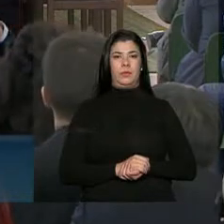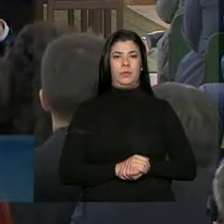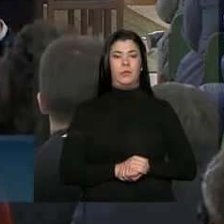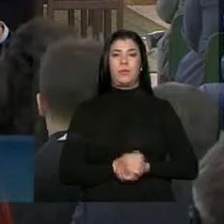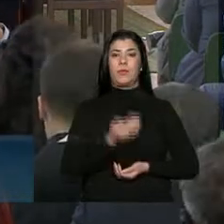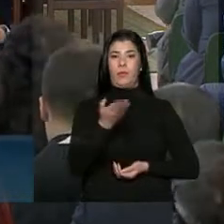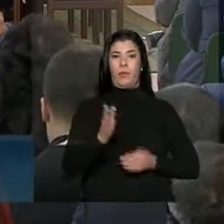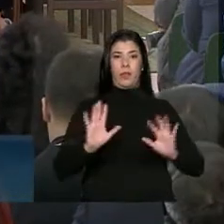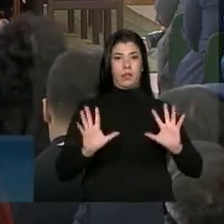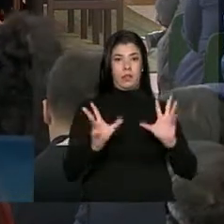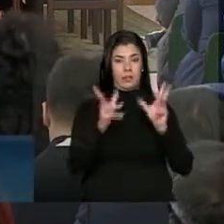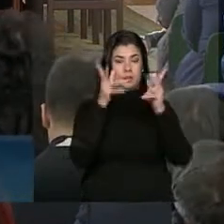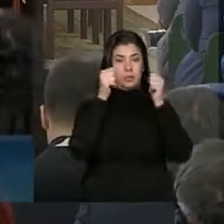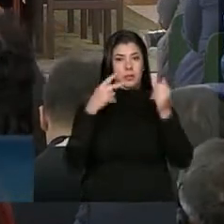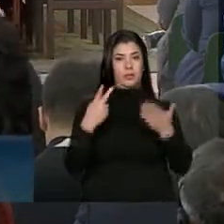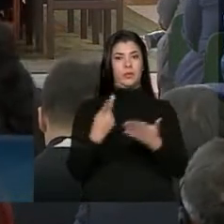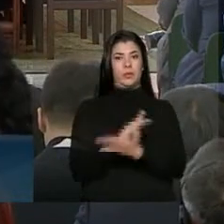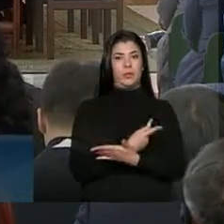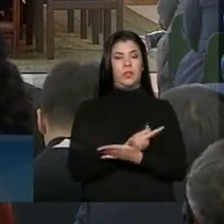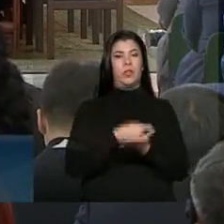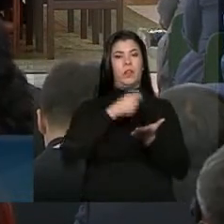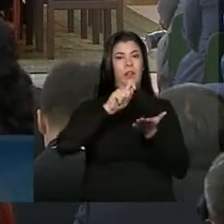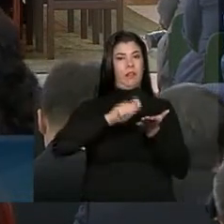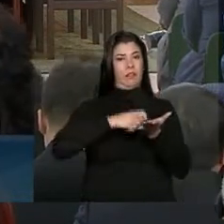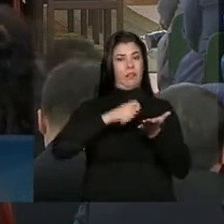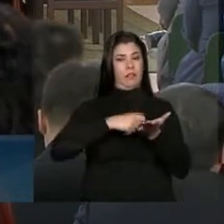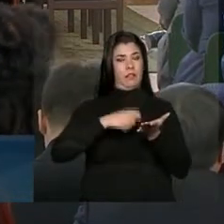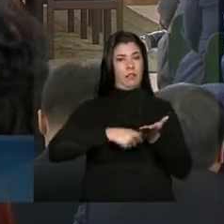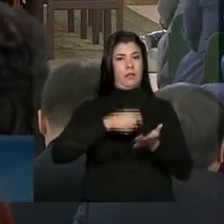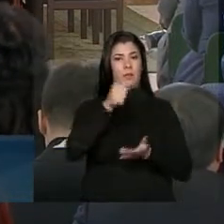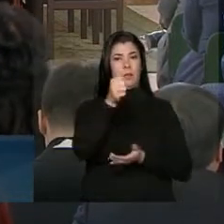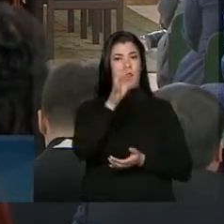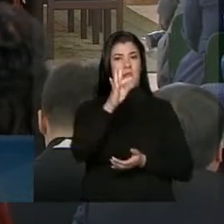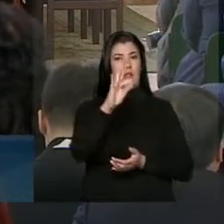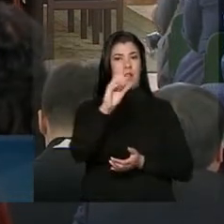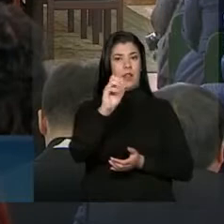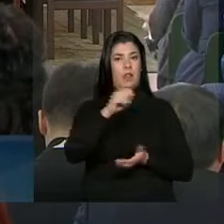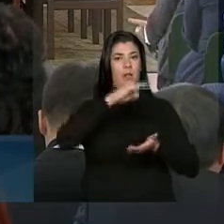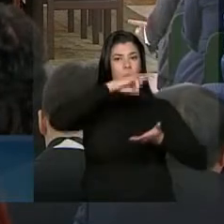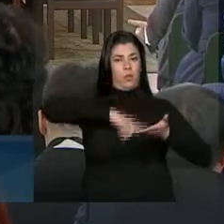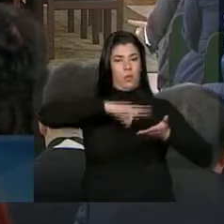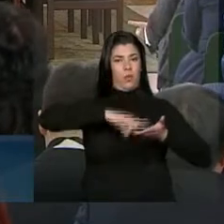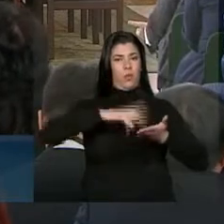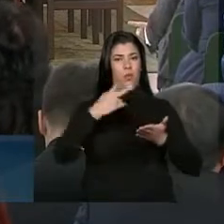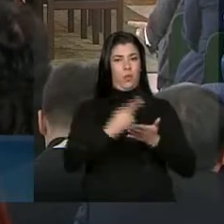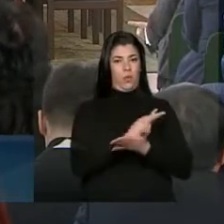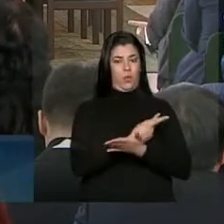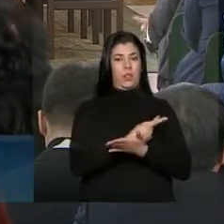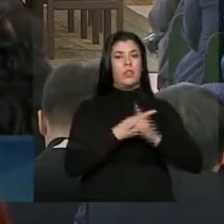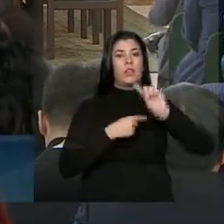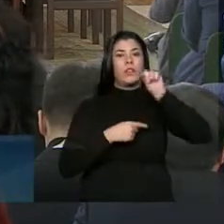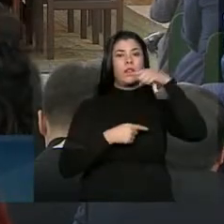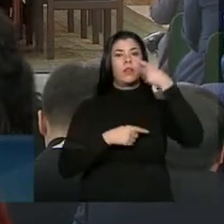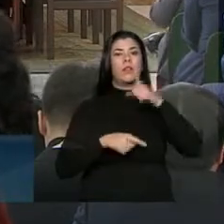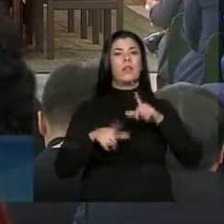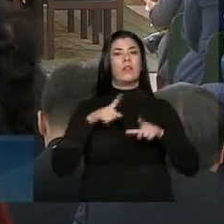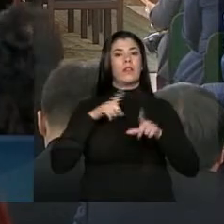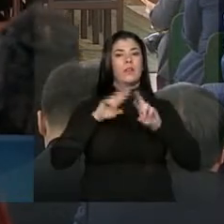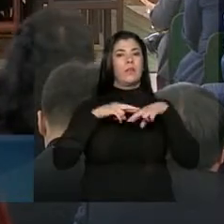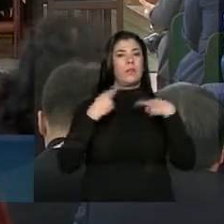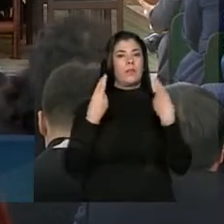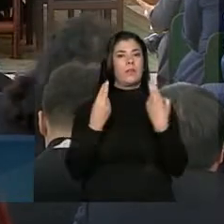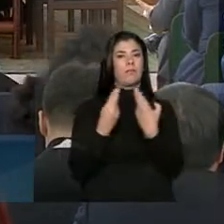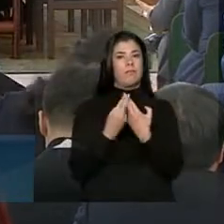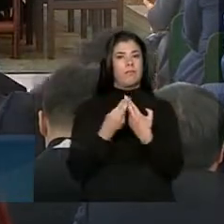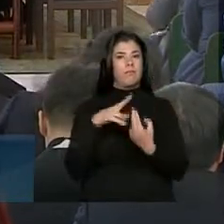Essa cerimônia de atos, de assinatura de atos, é realizada após um encontro privado